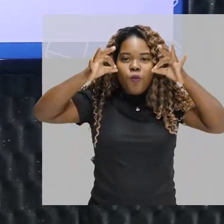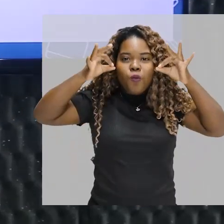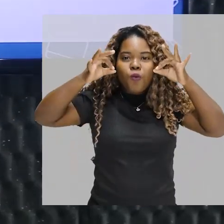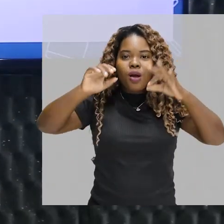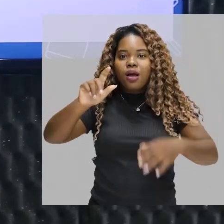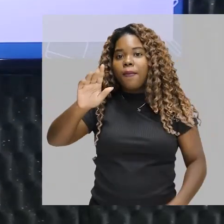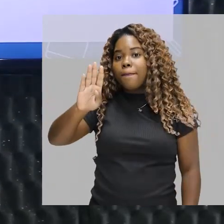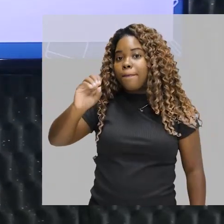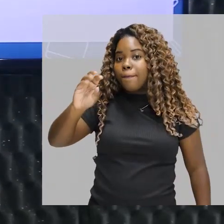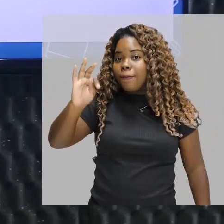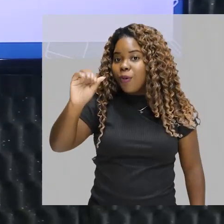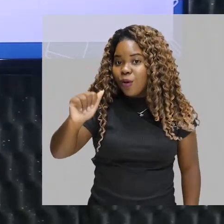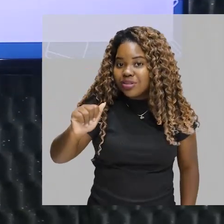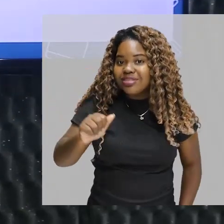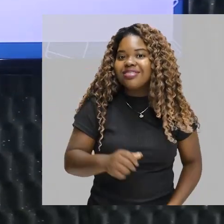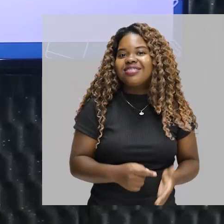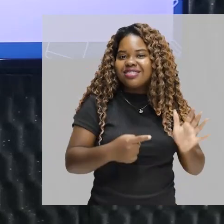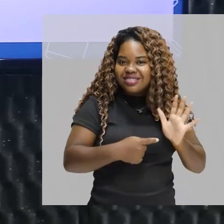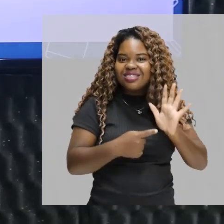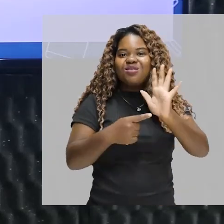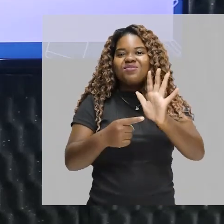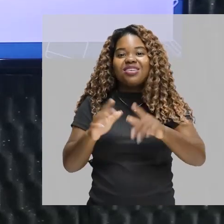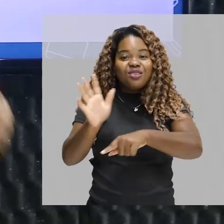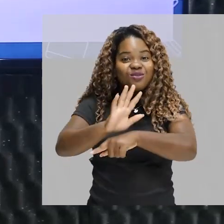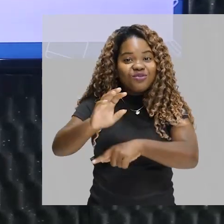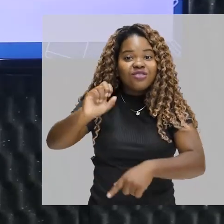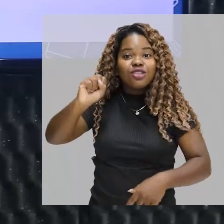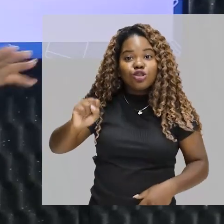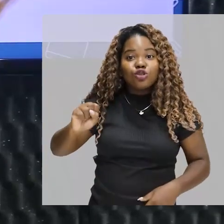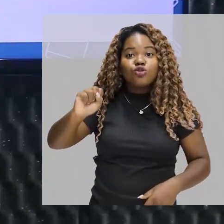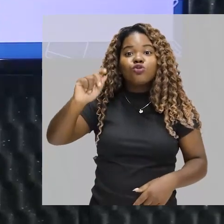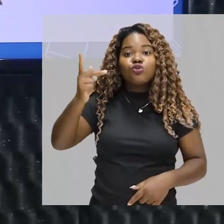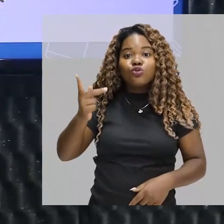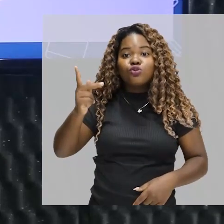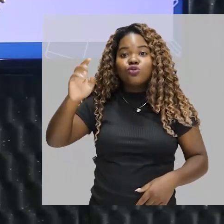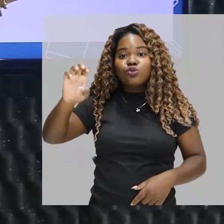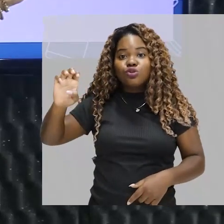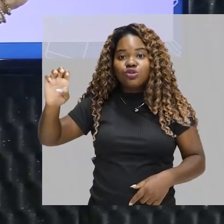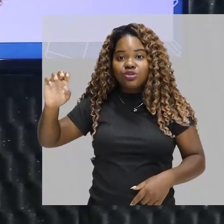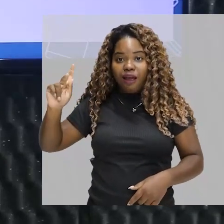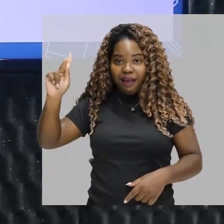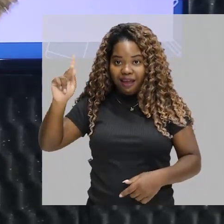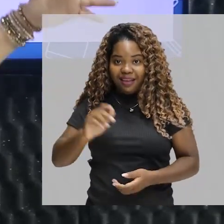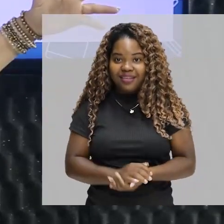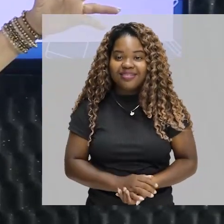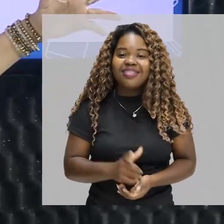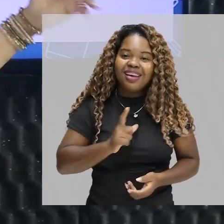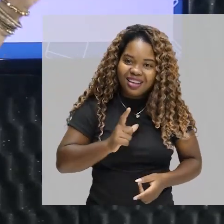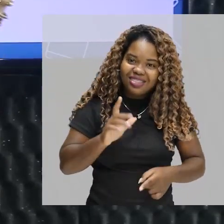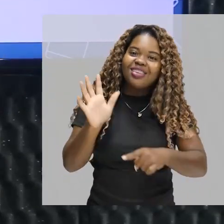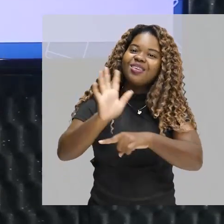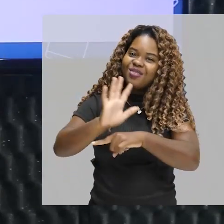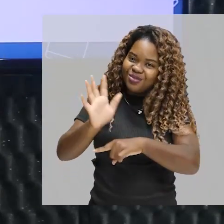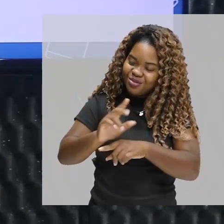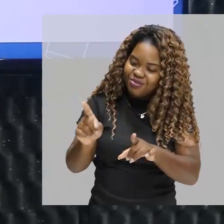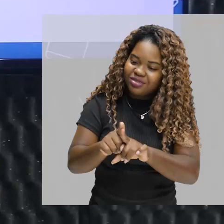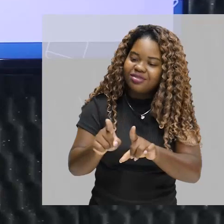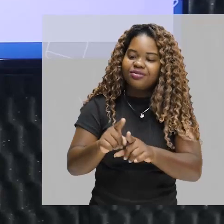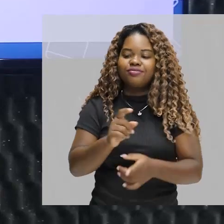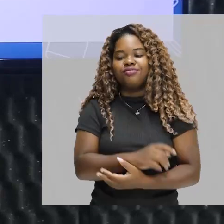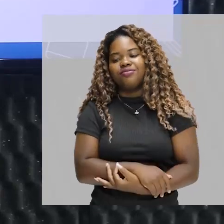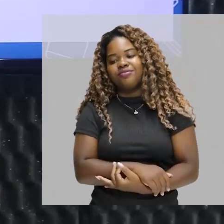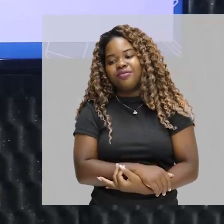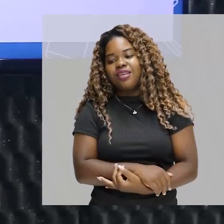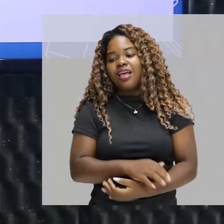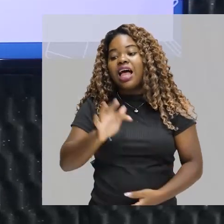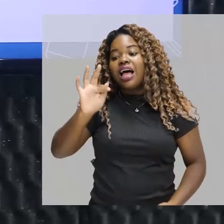Gato de Botas se apresenta no filme do Shrek, lembram? O gatinho? Pois é. Tem o filme O Gato de Botas, com certeza você já assistiu.